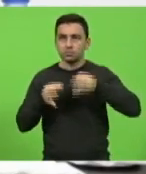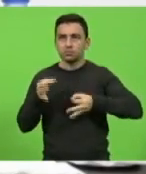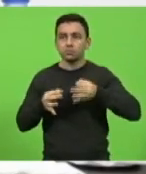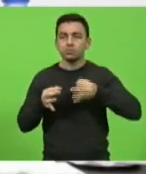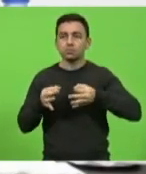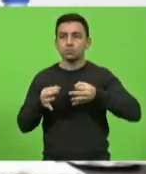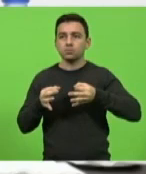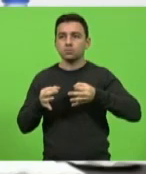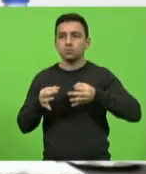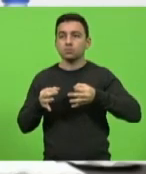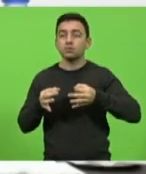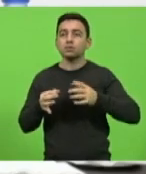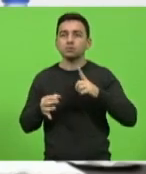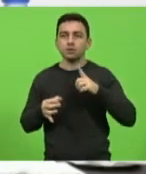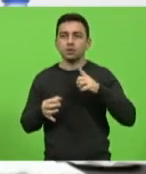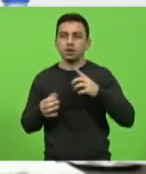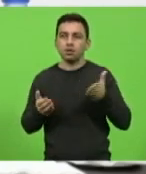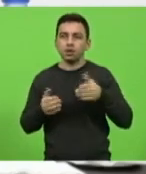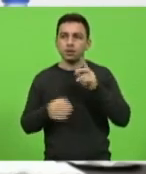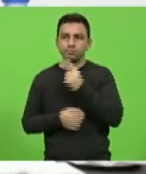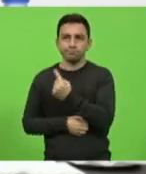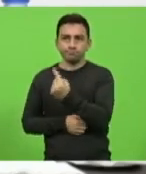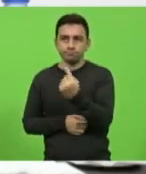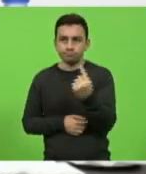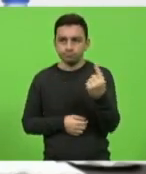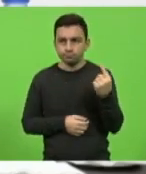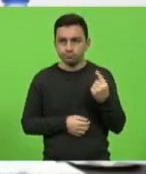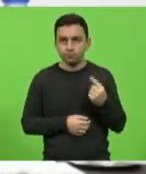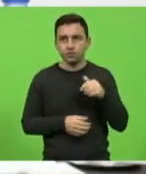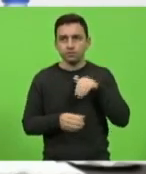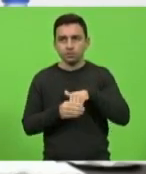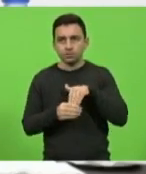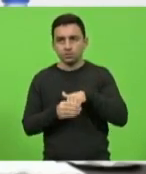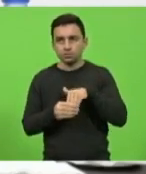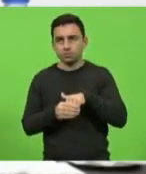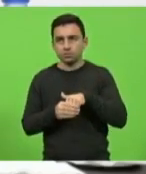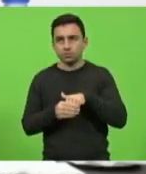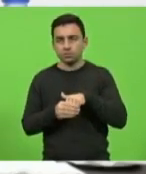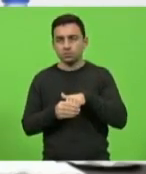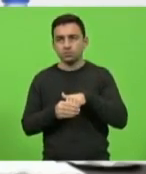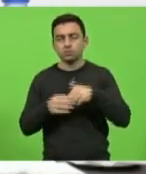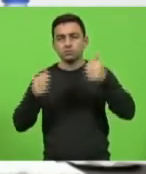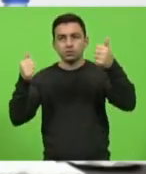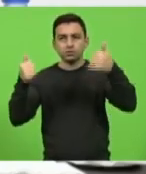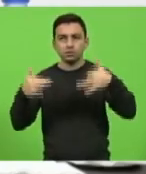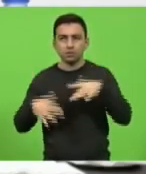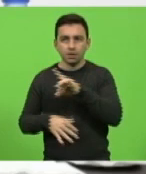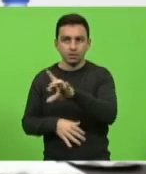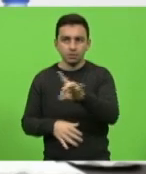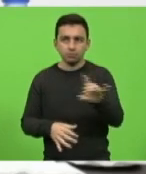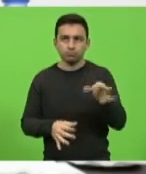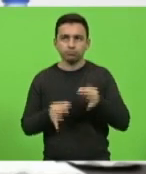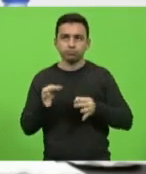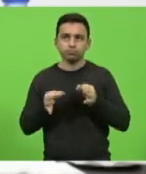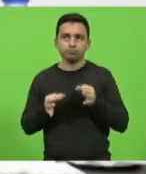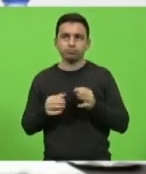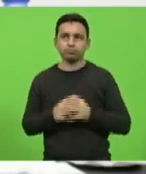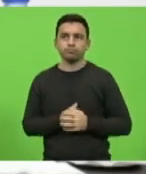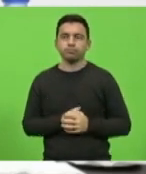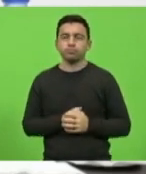a palavra será concedida de acordo com a ordem de votação para a manifestação de cada julgador. Então, inicia-se